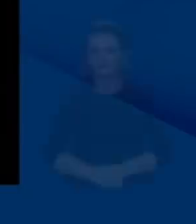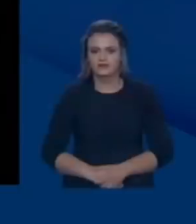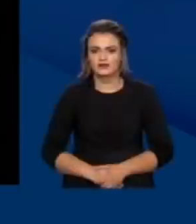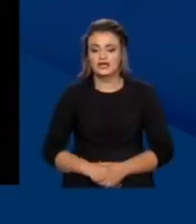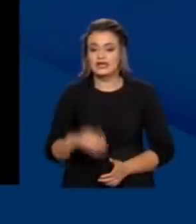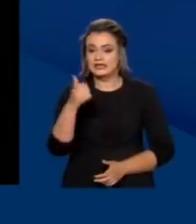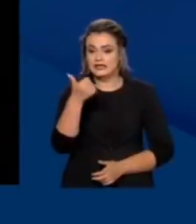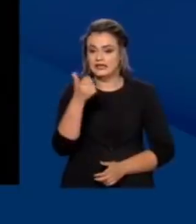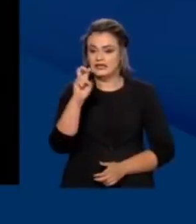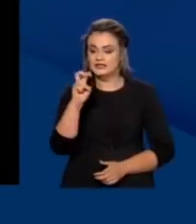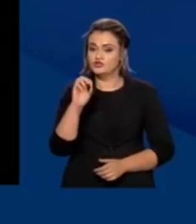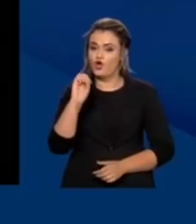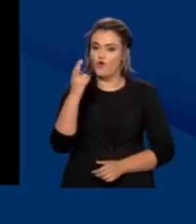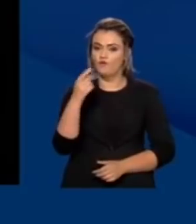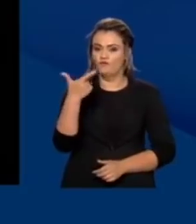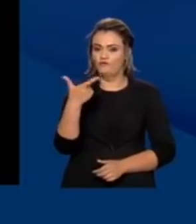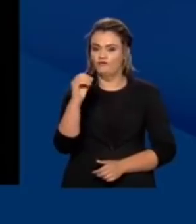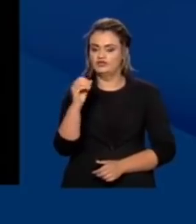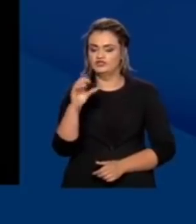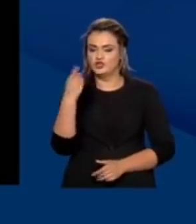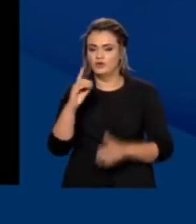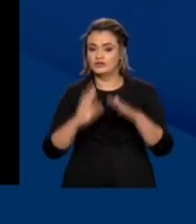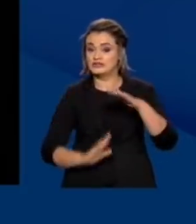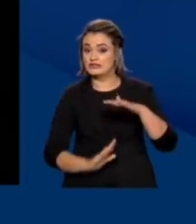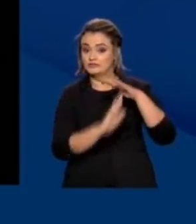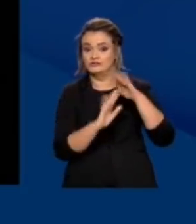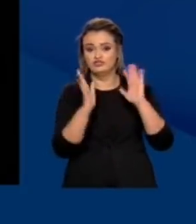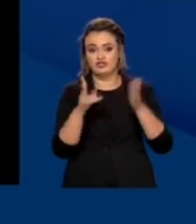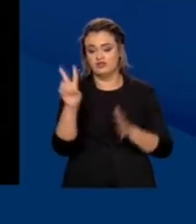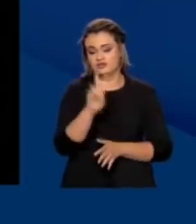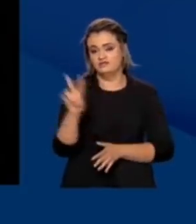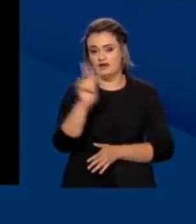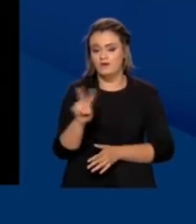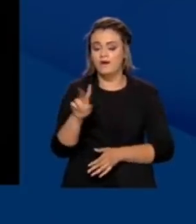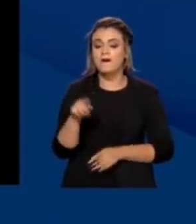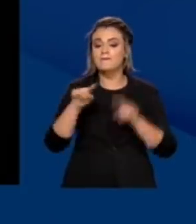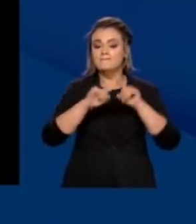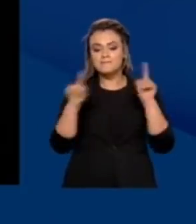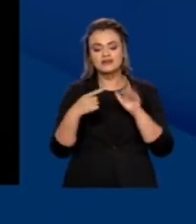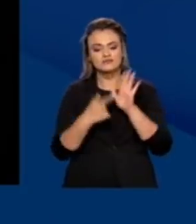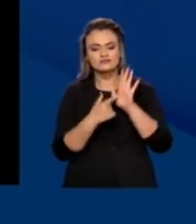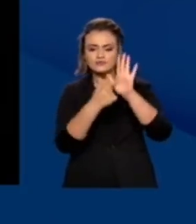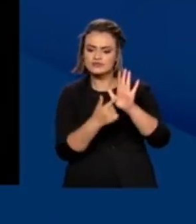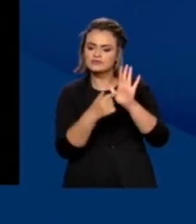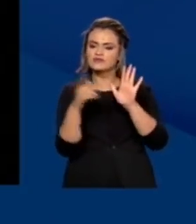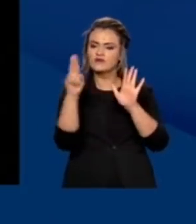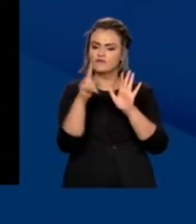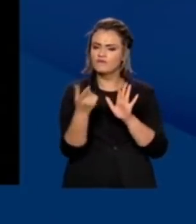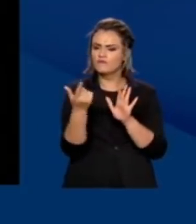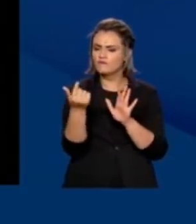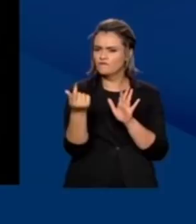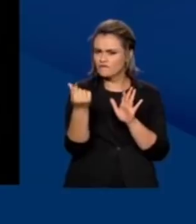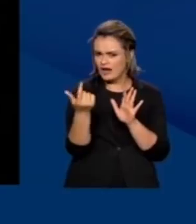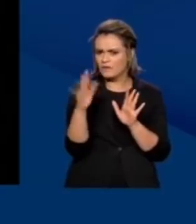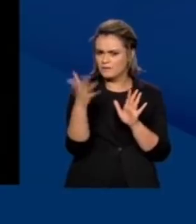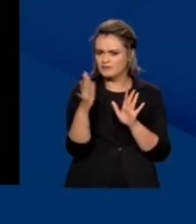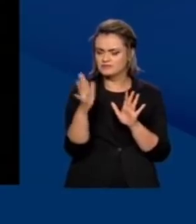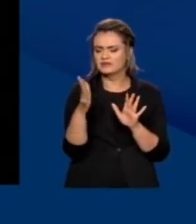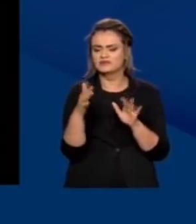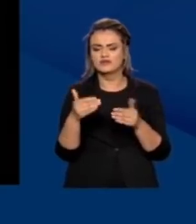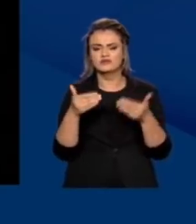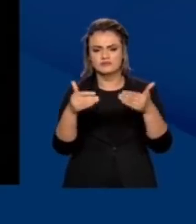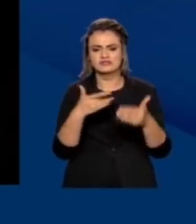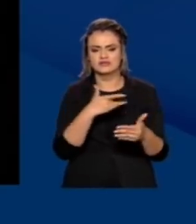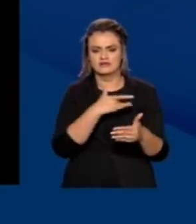valor. Próximo slide, por favor. Mas nós mostramos que o preço médio das vacinas negociadas pelo